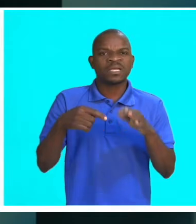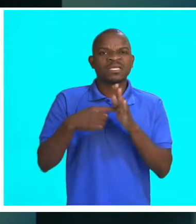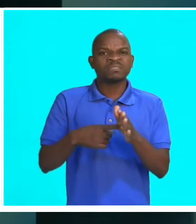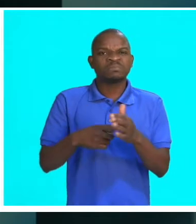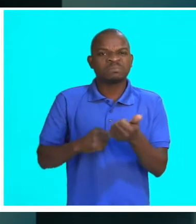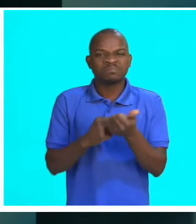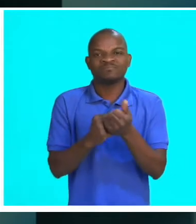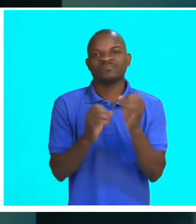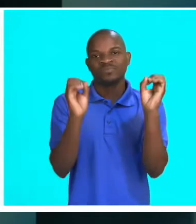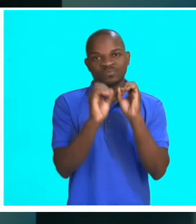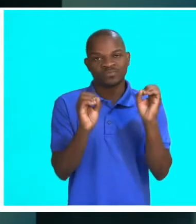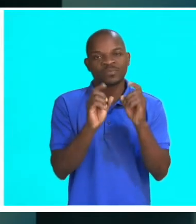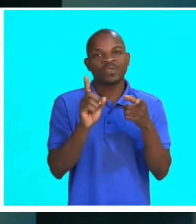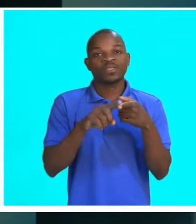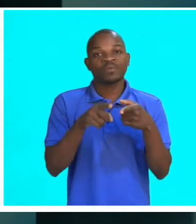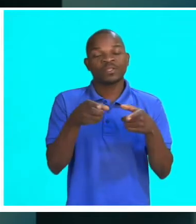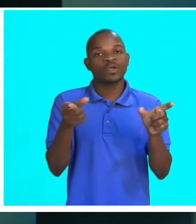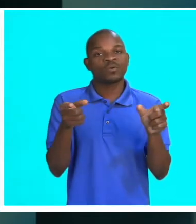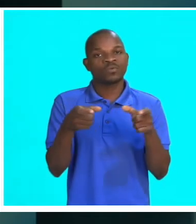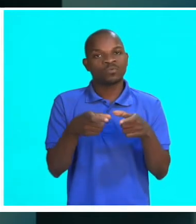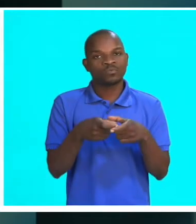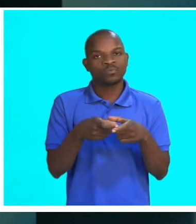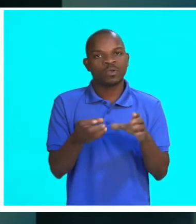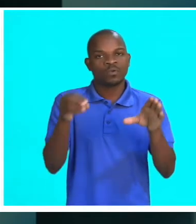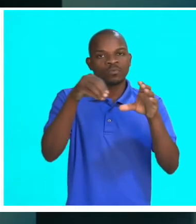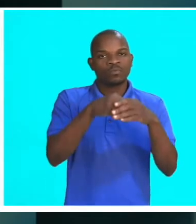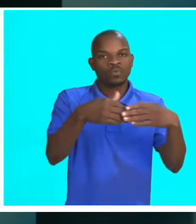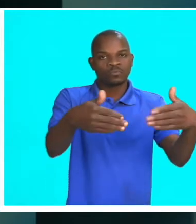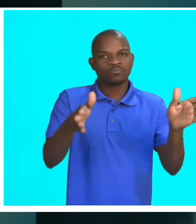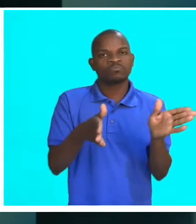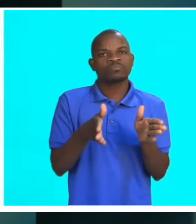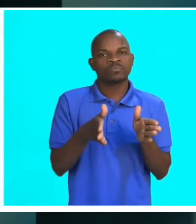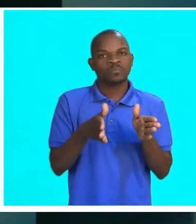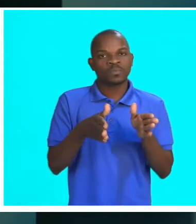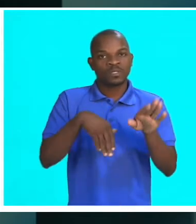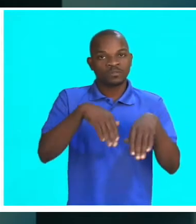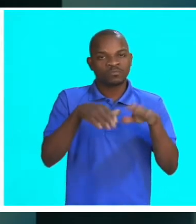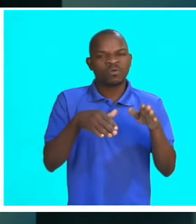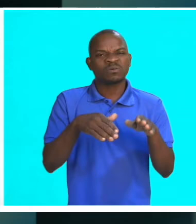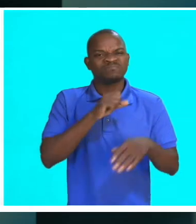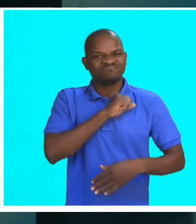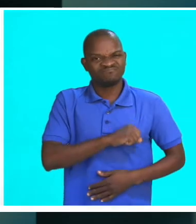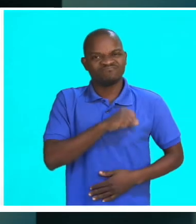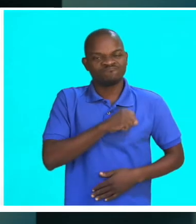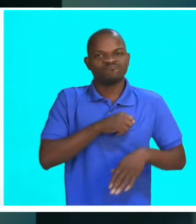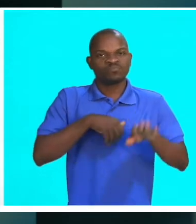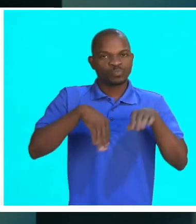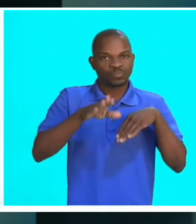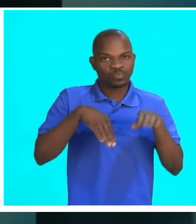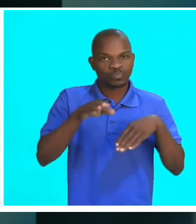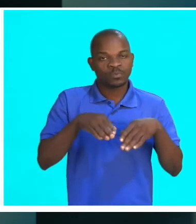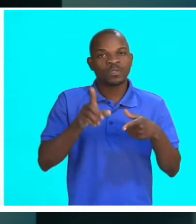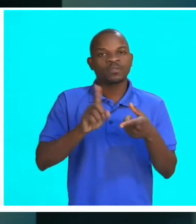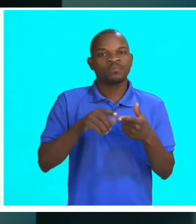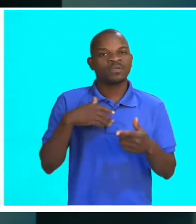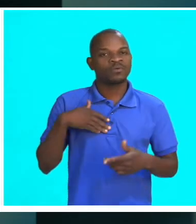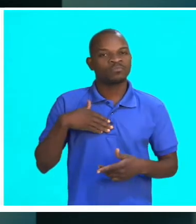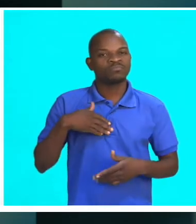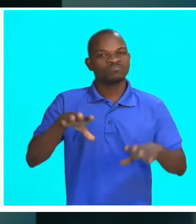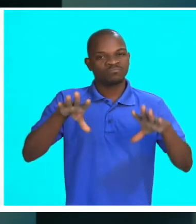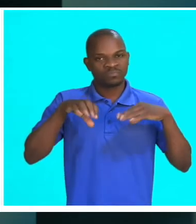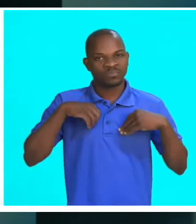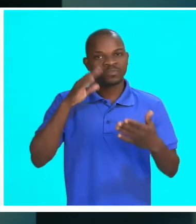pressão nenhuma e tem sido uma equipa que dentro do campo temos, tem dado de tudo e